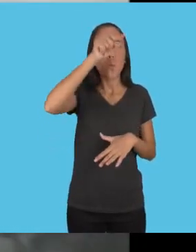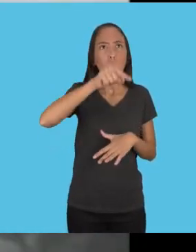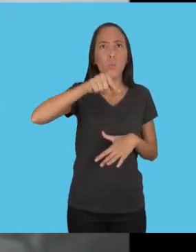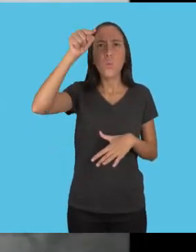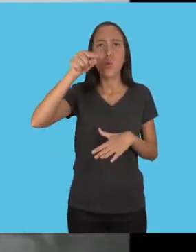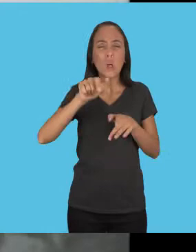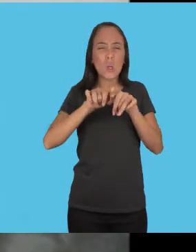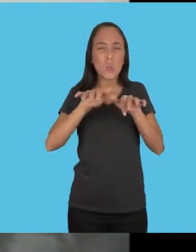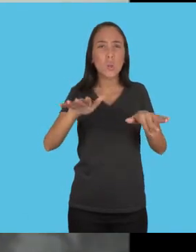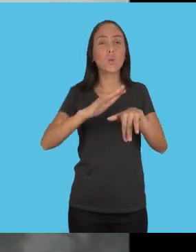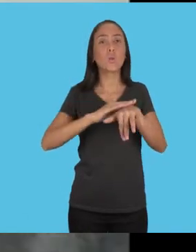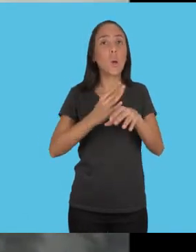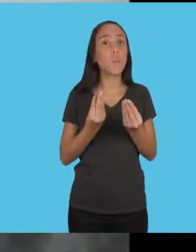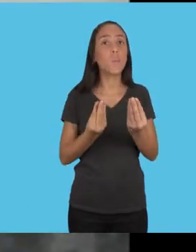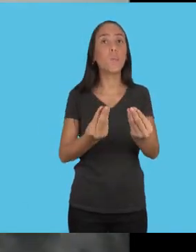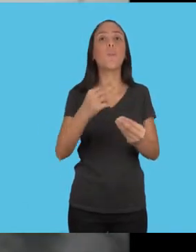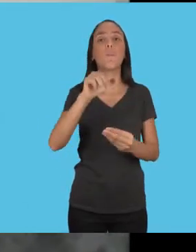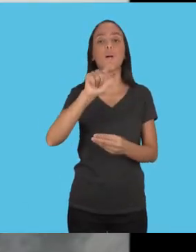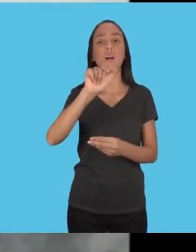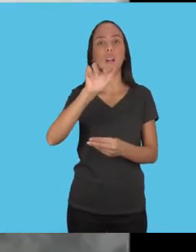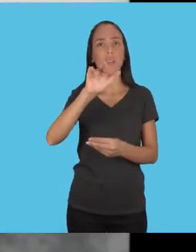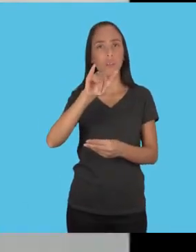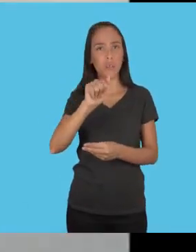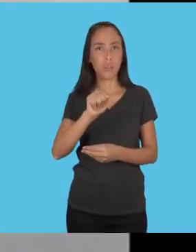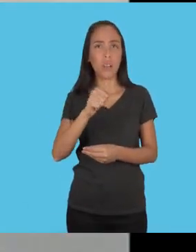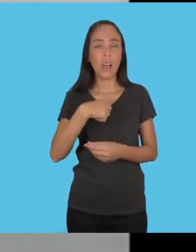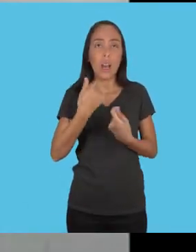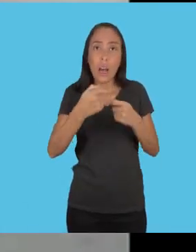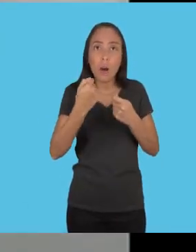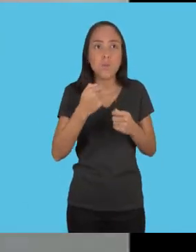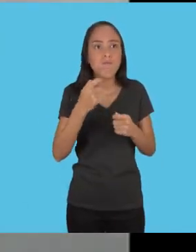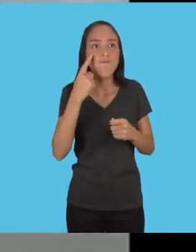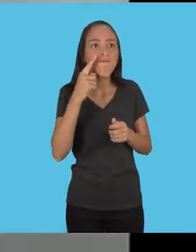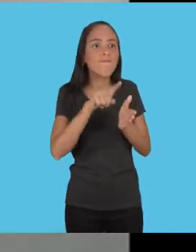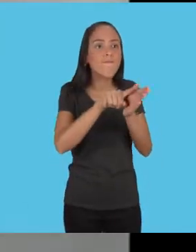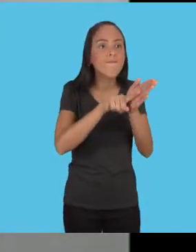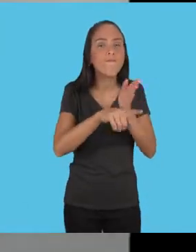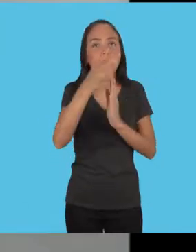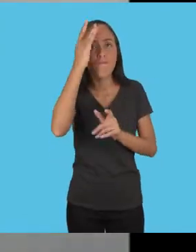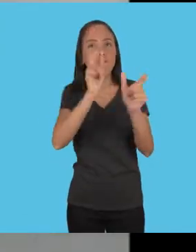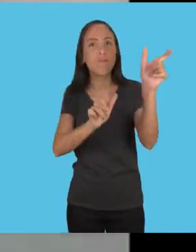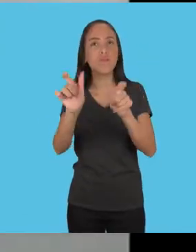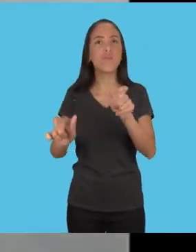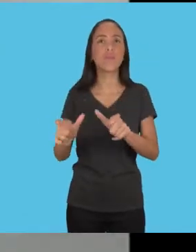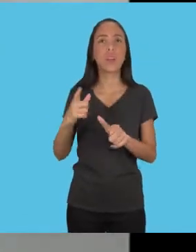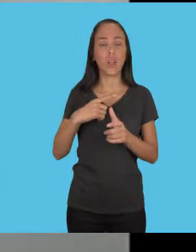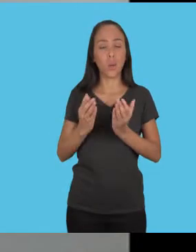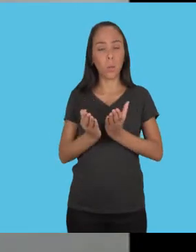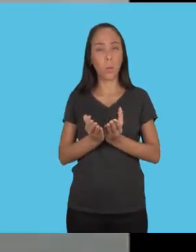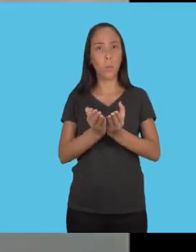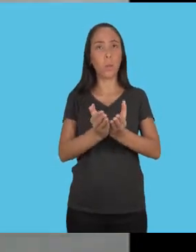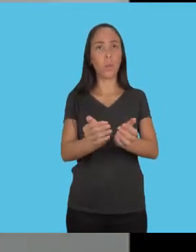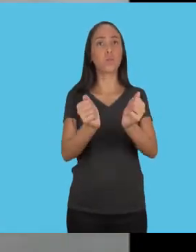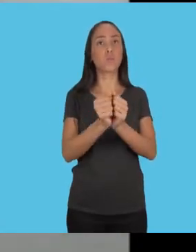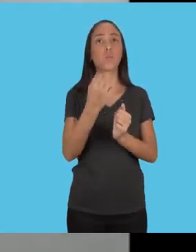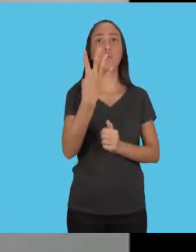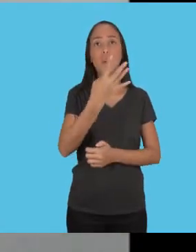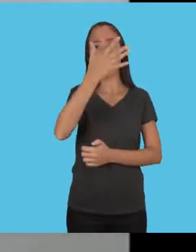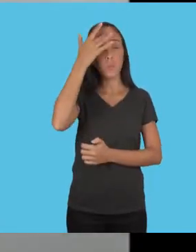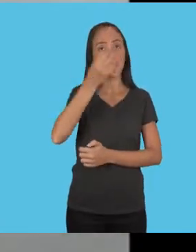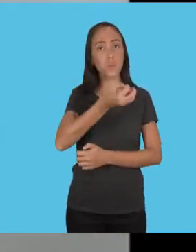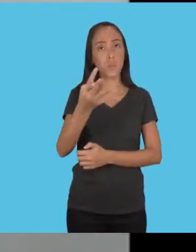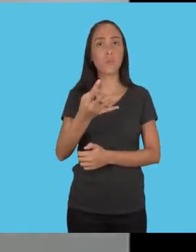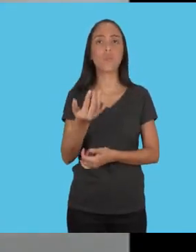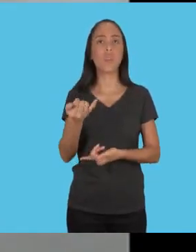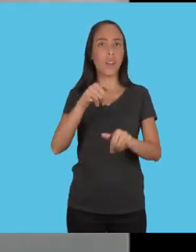de malária, é que eu tinha que atender esse pessoal. Eu tinha uma embarcação com 4 tripulantes, punha o